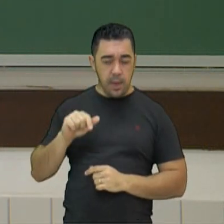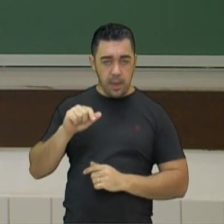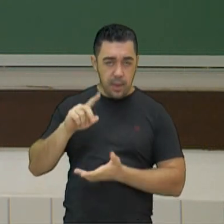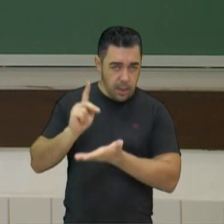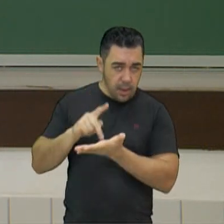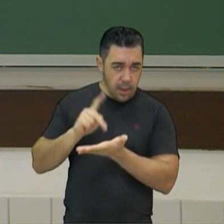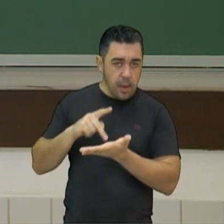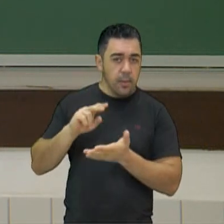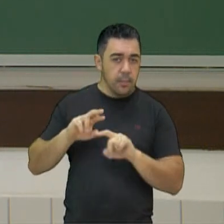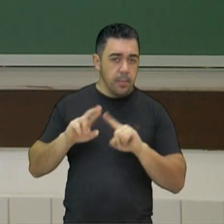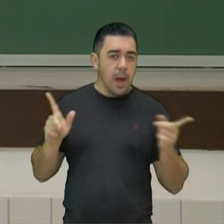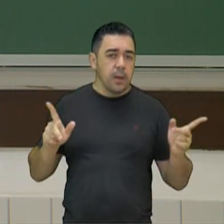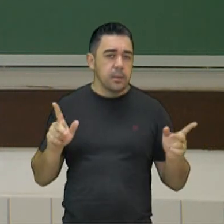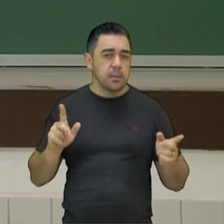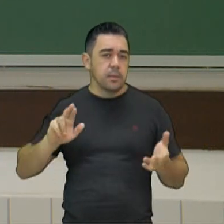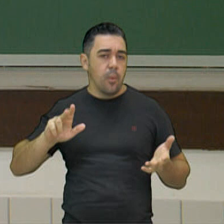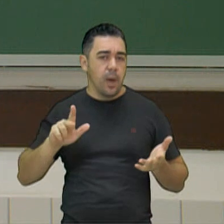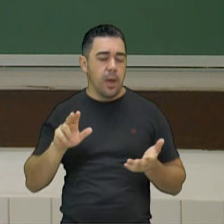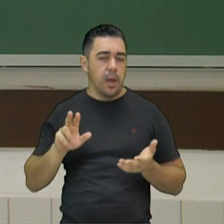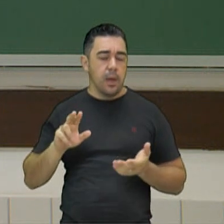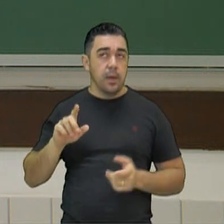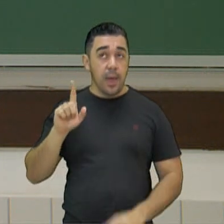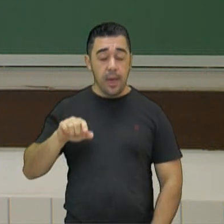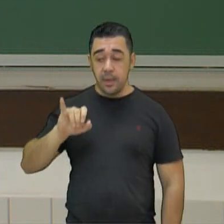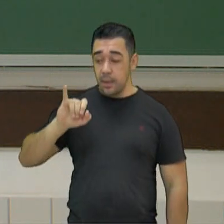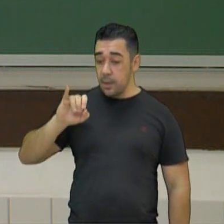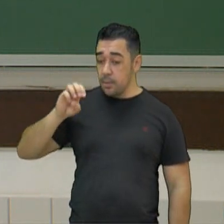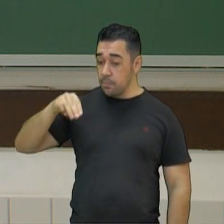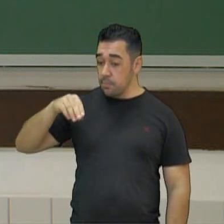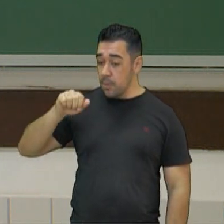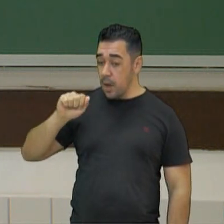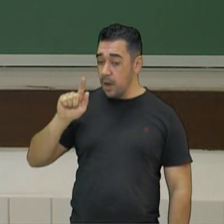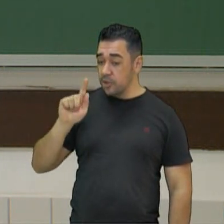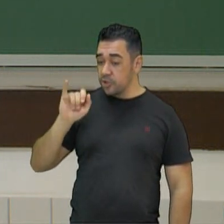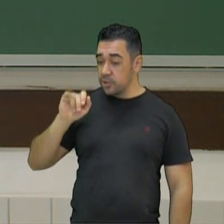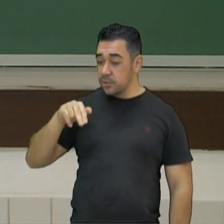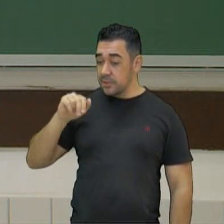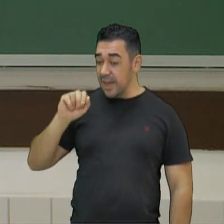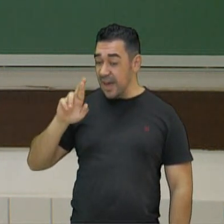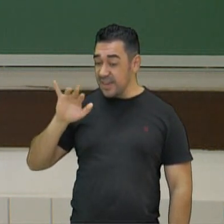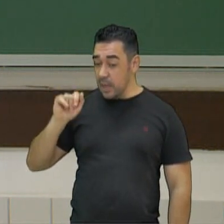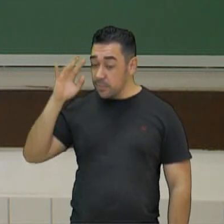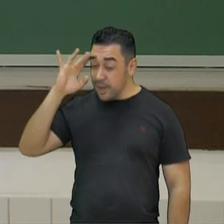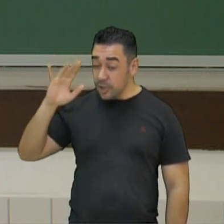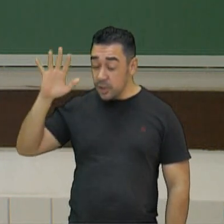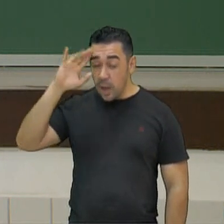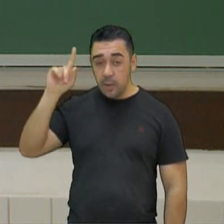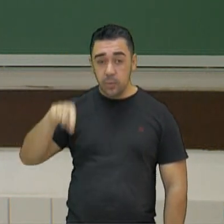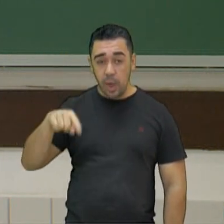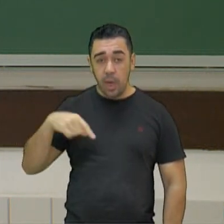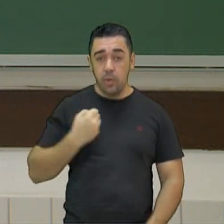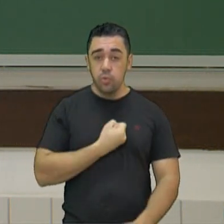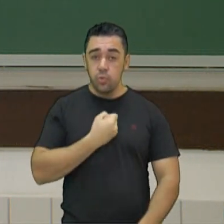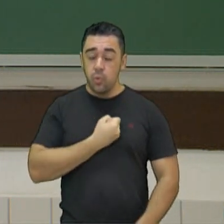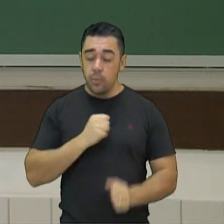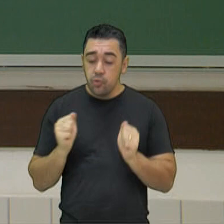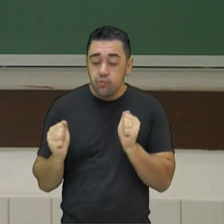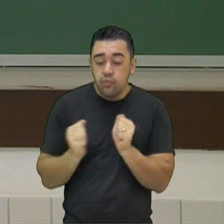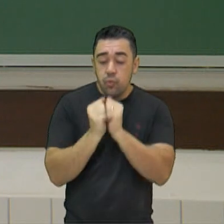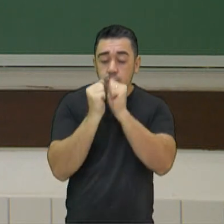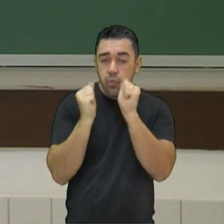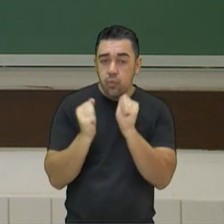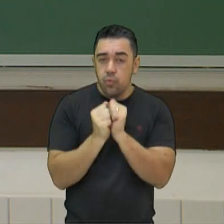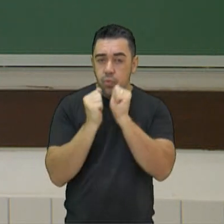imaginária que ele não é real. Lembre-se que parte imaginária é o número real que acompanha, que é coeficiente, que está